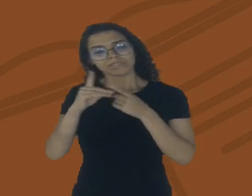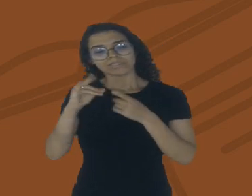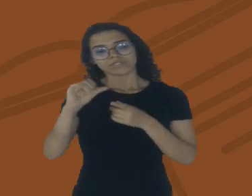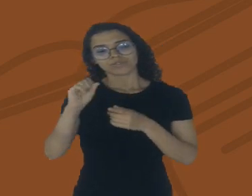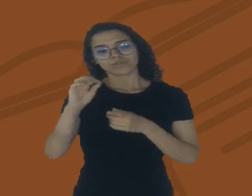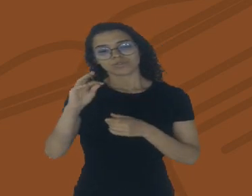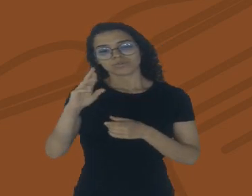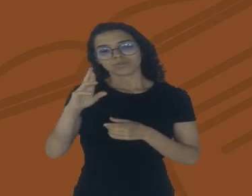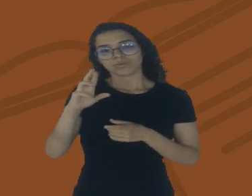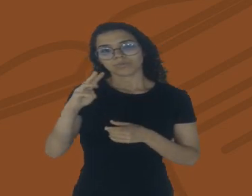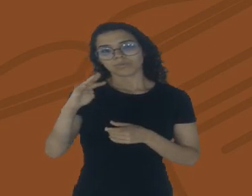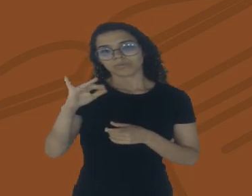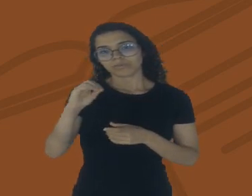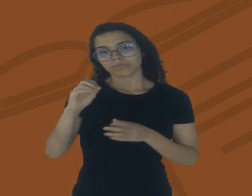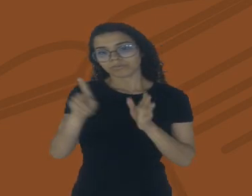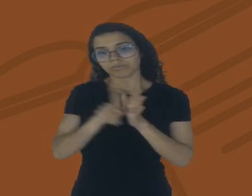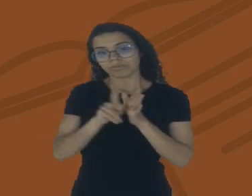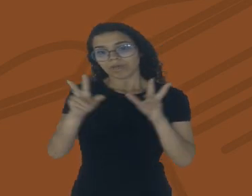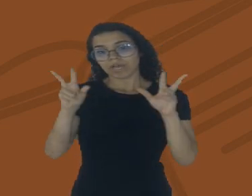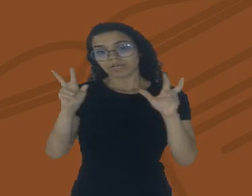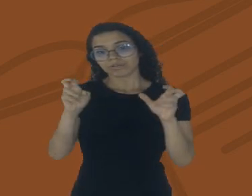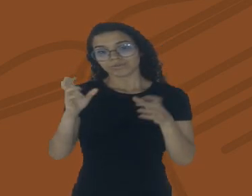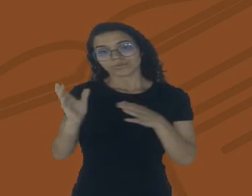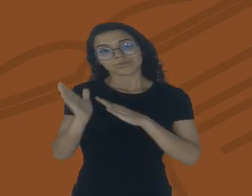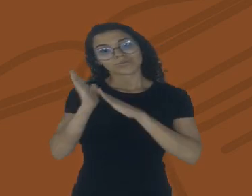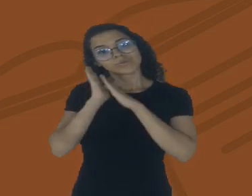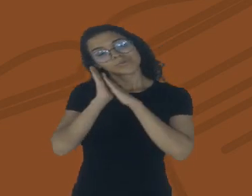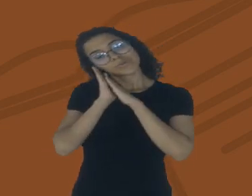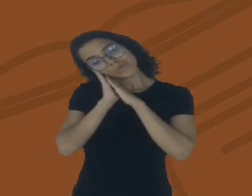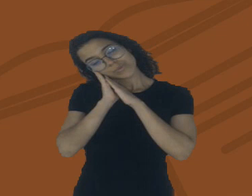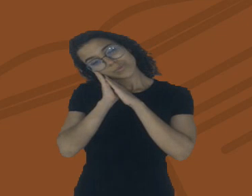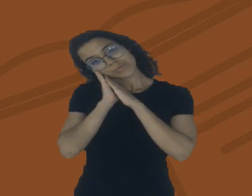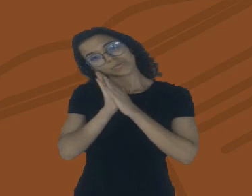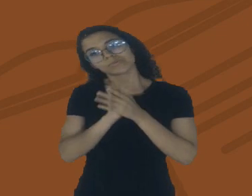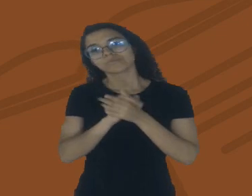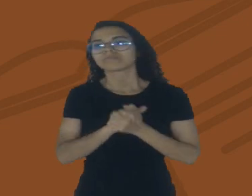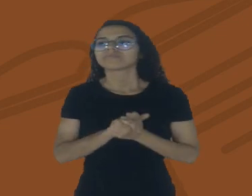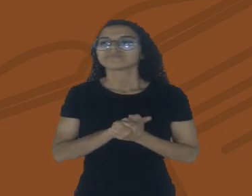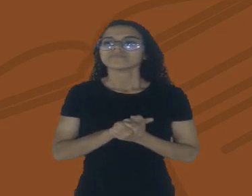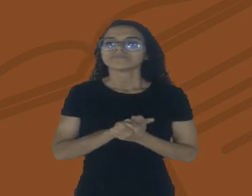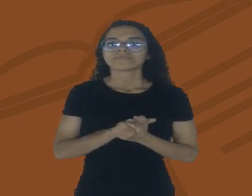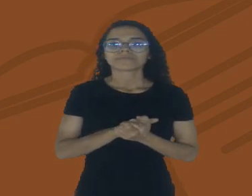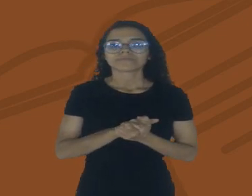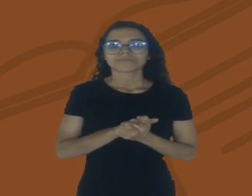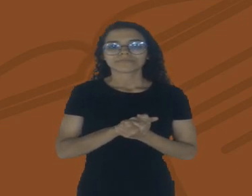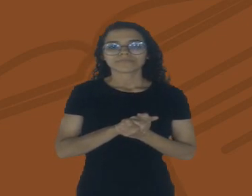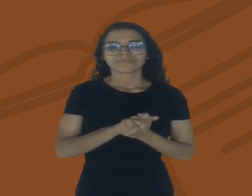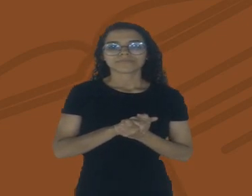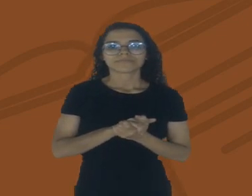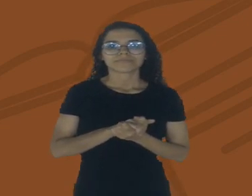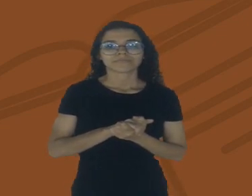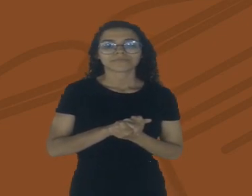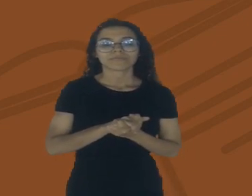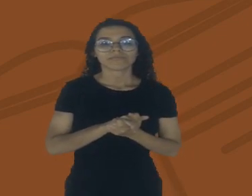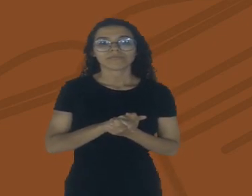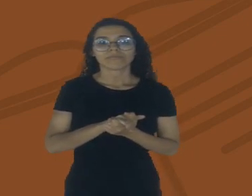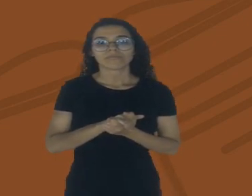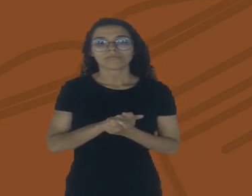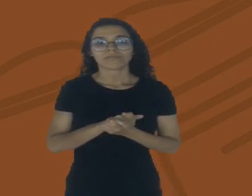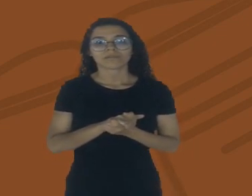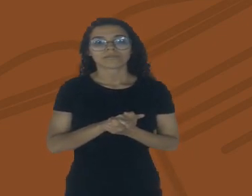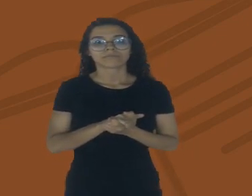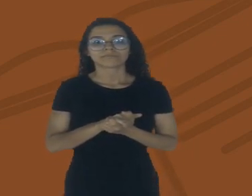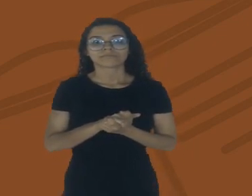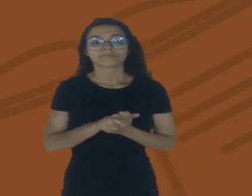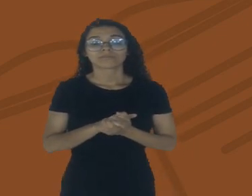entender como realmente tudo isso está integralizado às nossas ações diárias. Então,